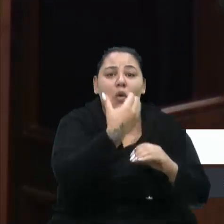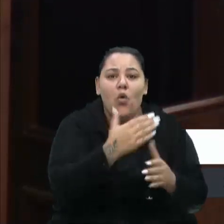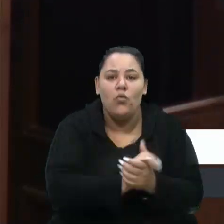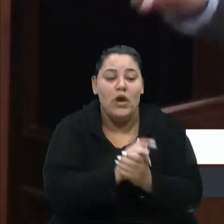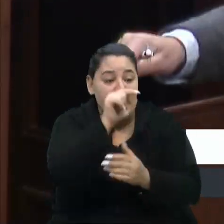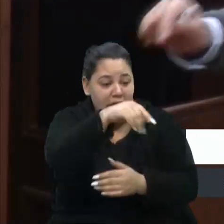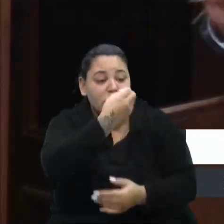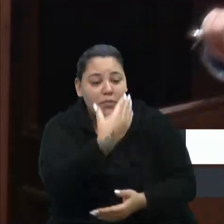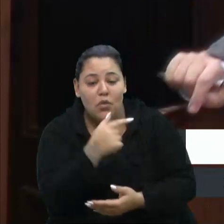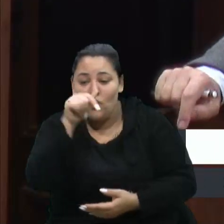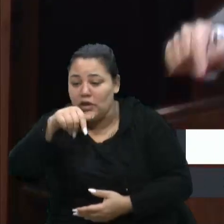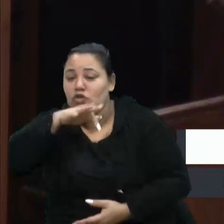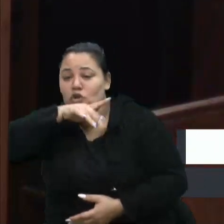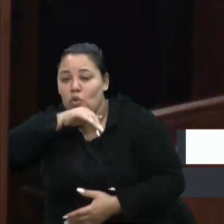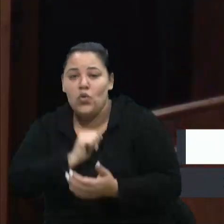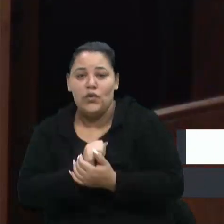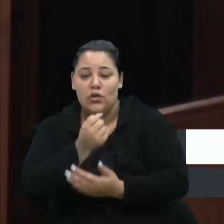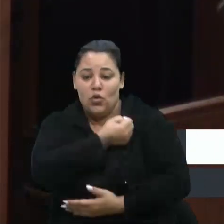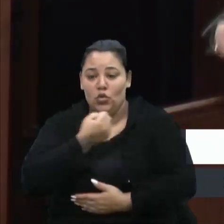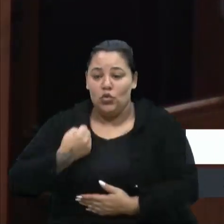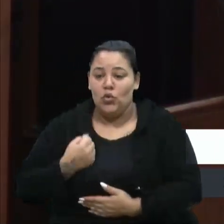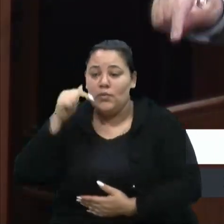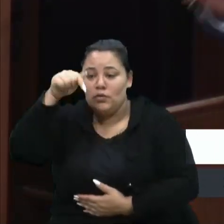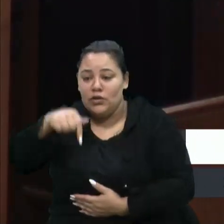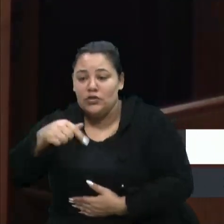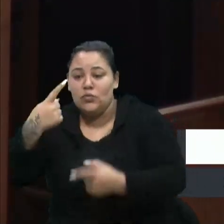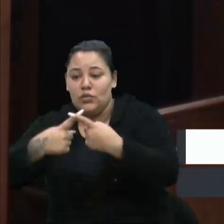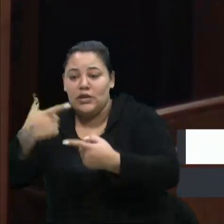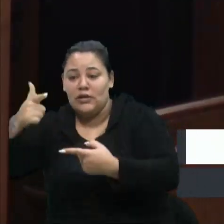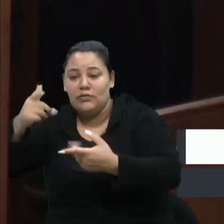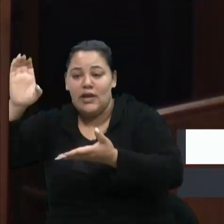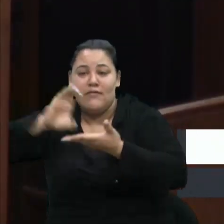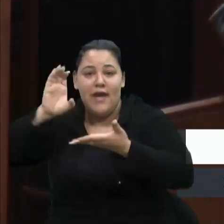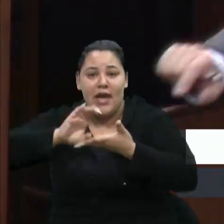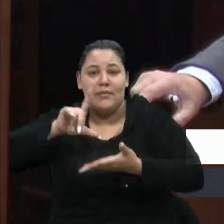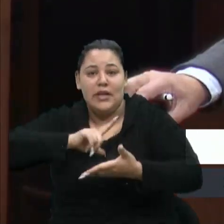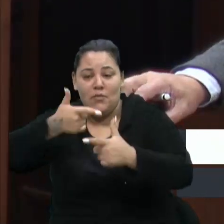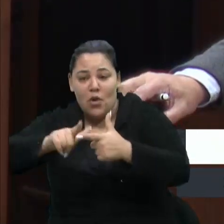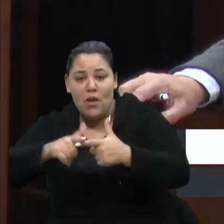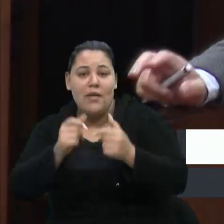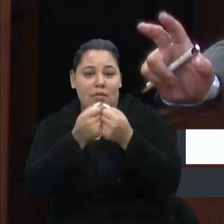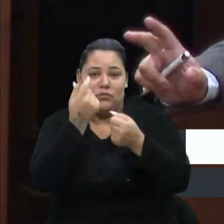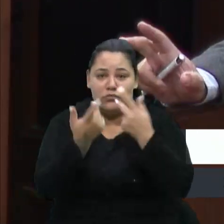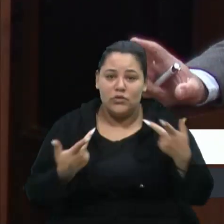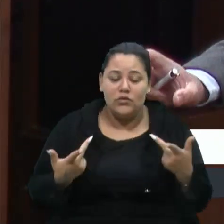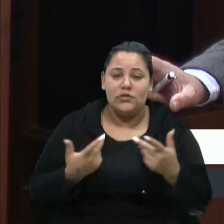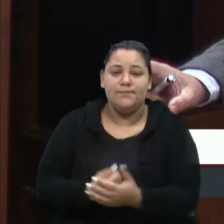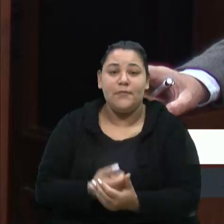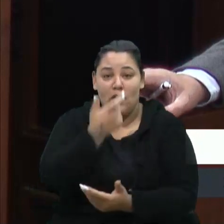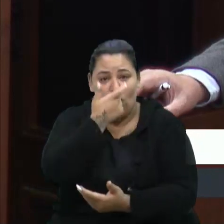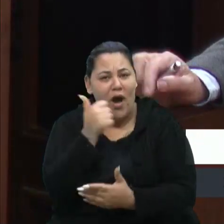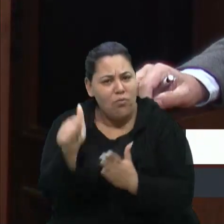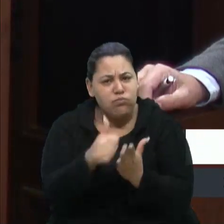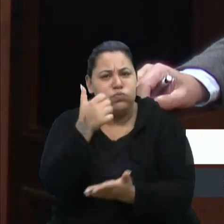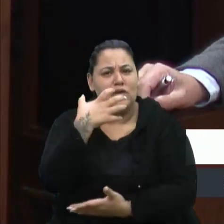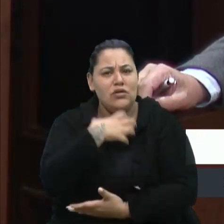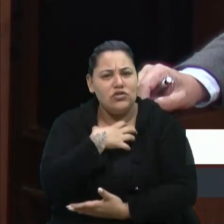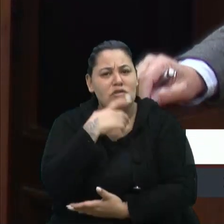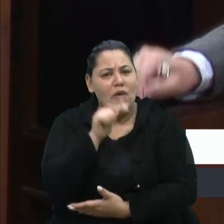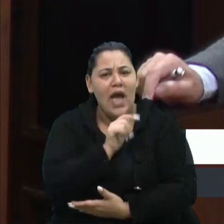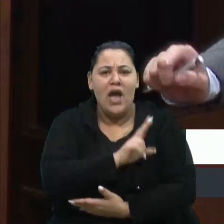esses números esses indicadores são assim porque não vem verbas porque tem problemas porque tem situações assim eu acho que é a melhor maneira né é